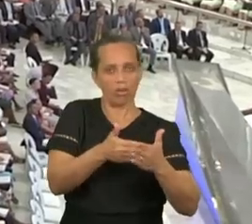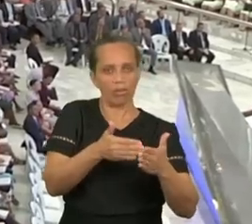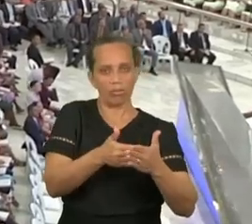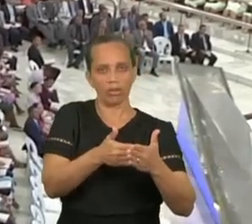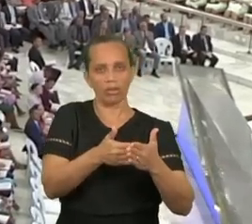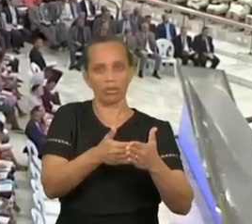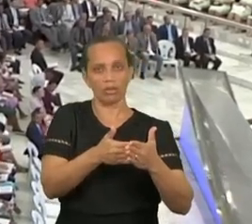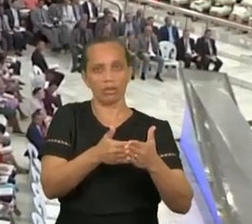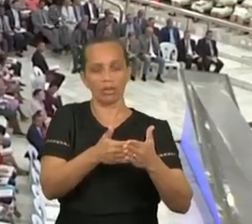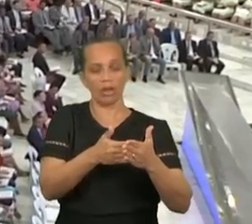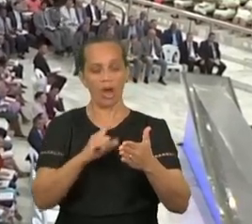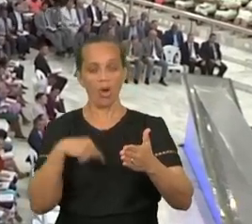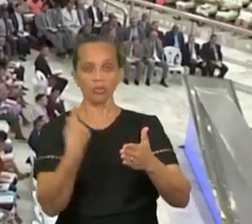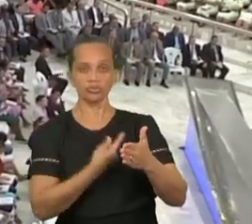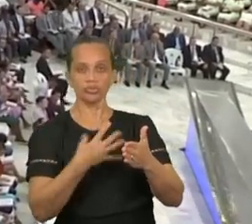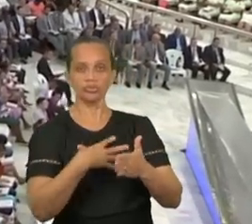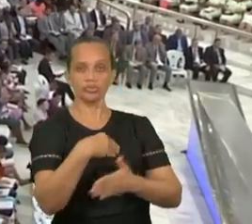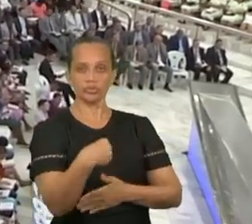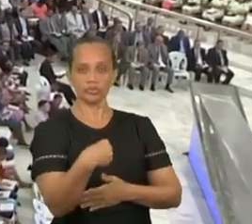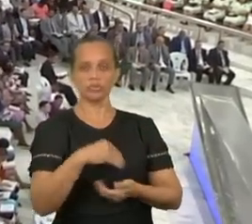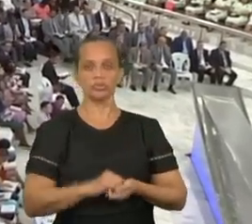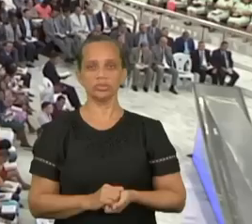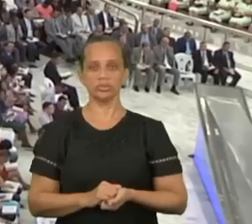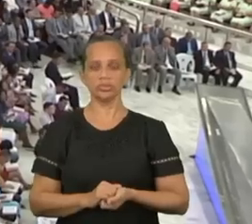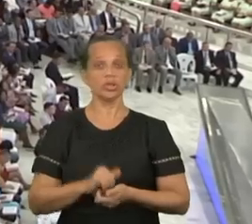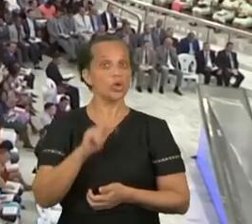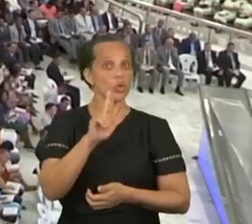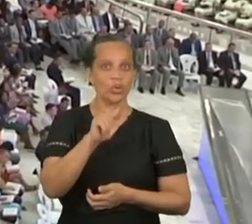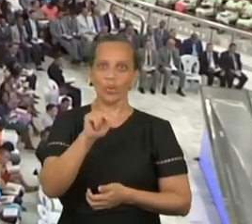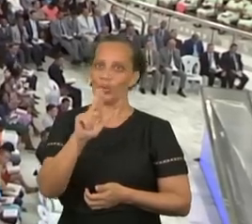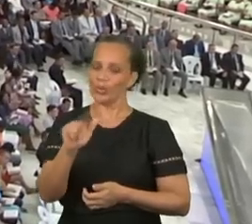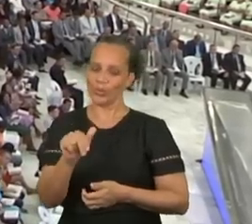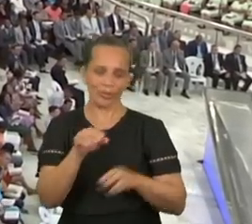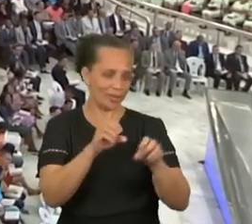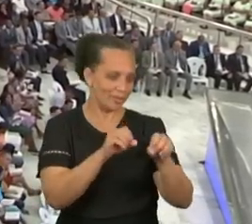aos nossos filhos nunca ensinamos